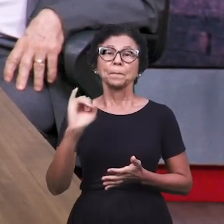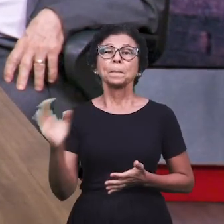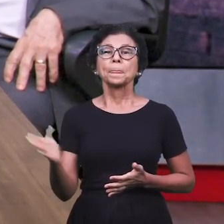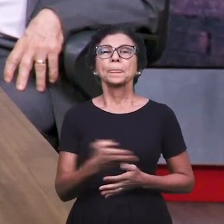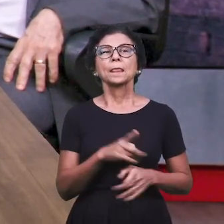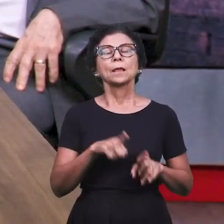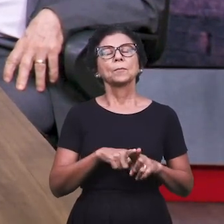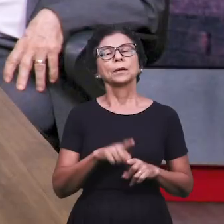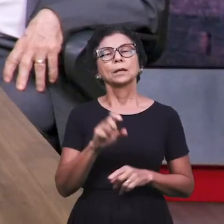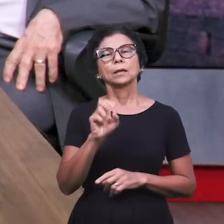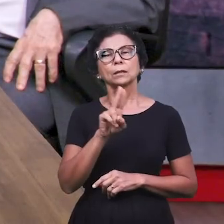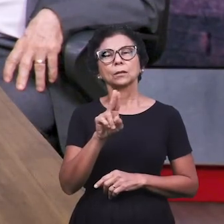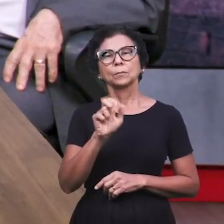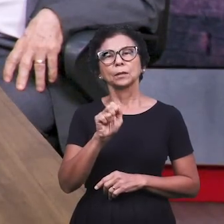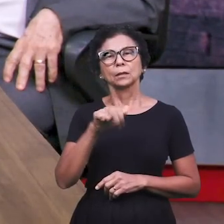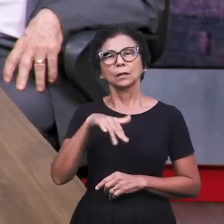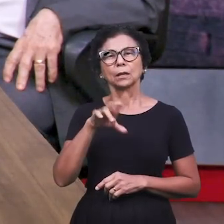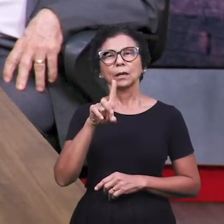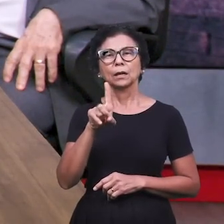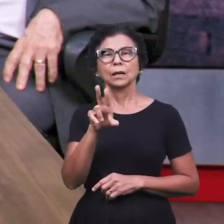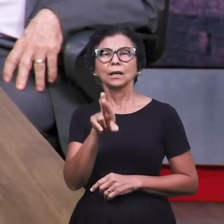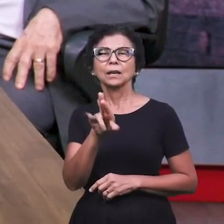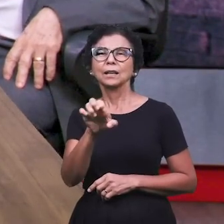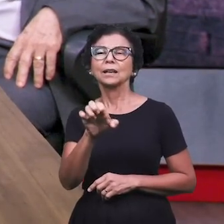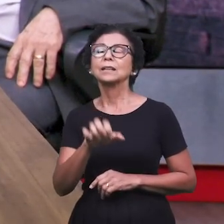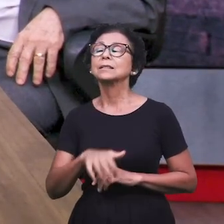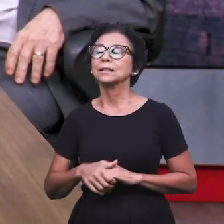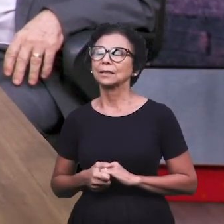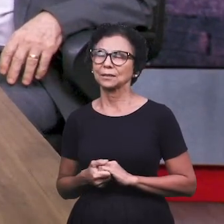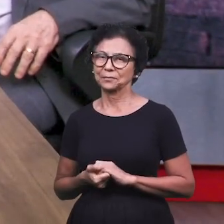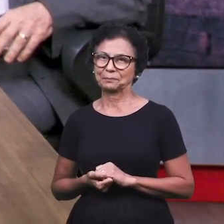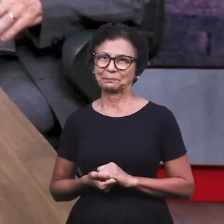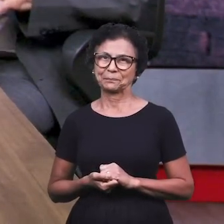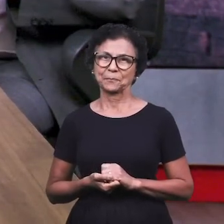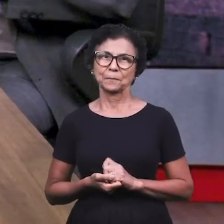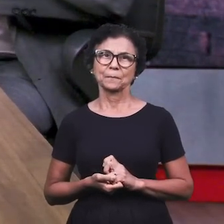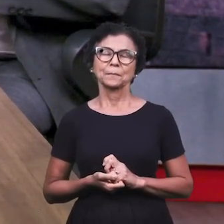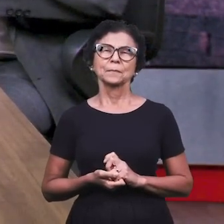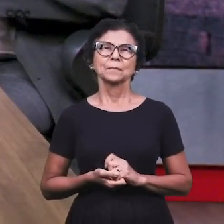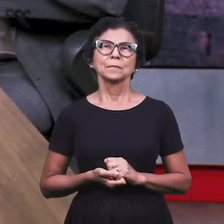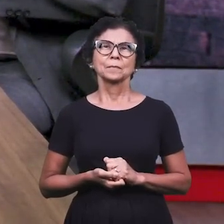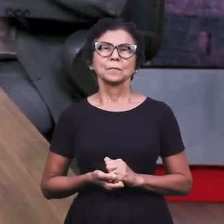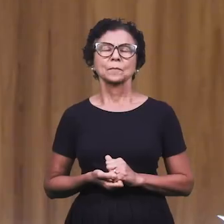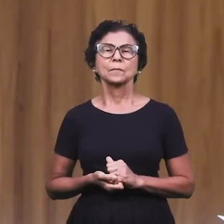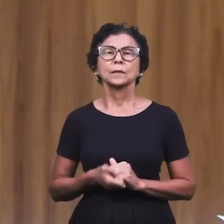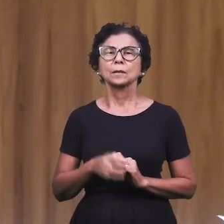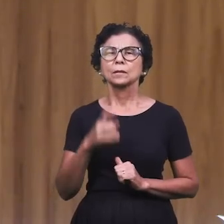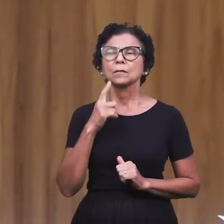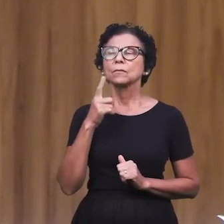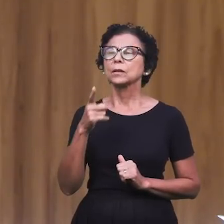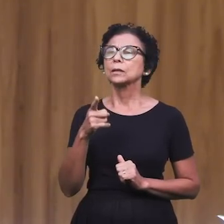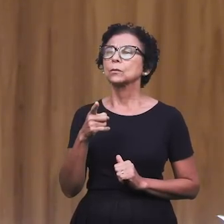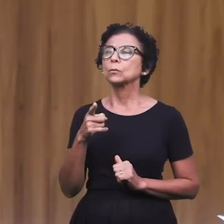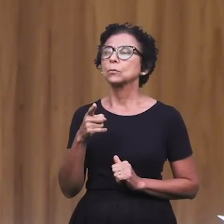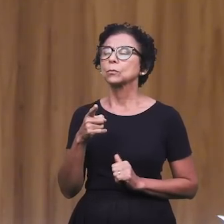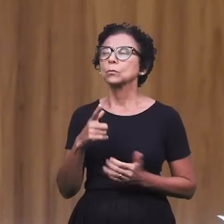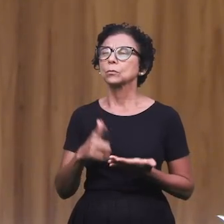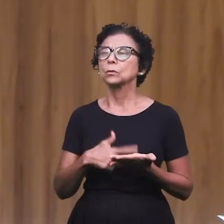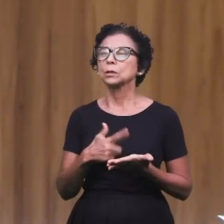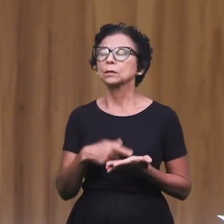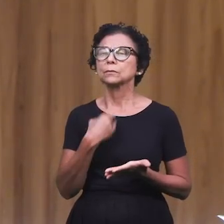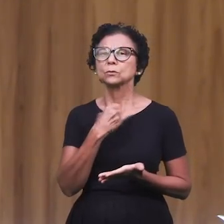André também, acho que vale a pena, até ali, se puder ler aí, fala aí em João 1, 40,